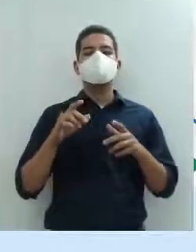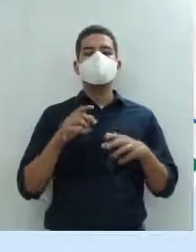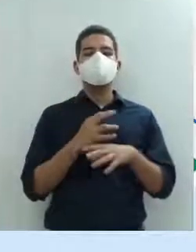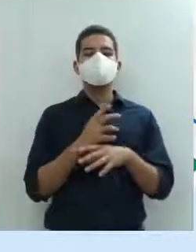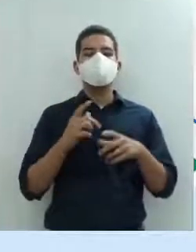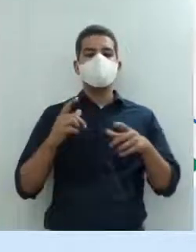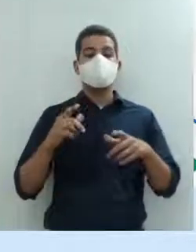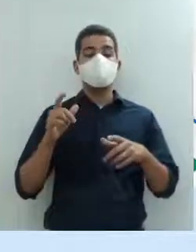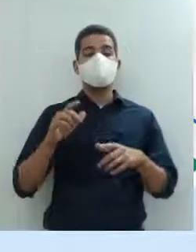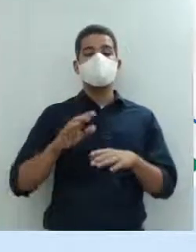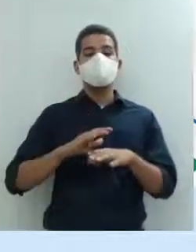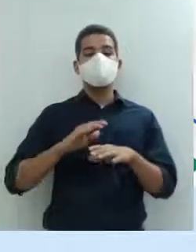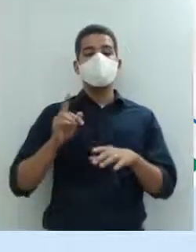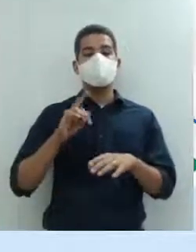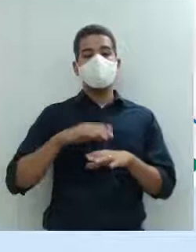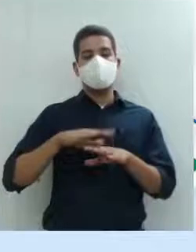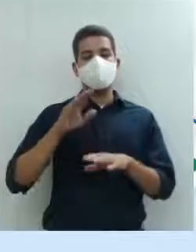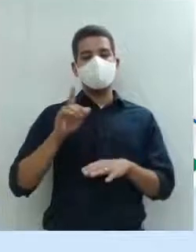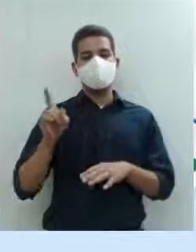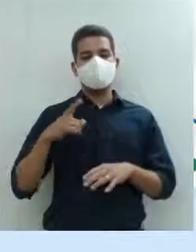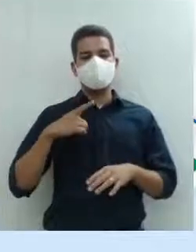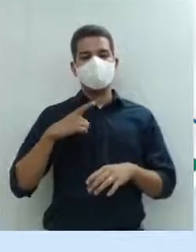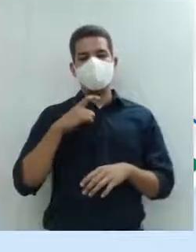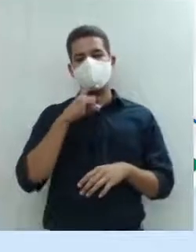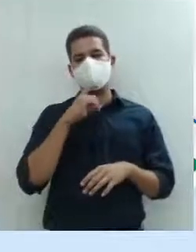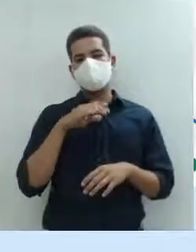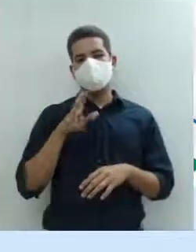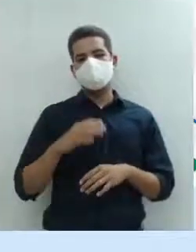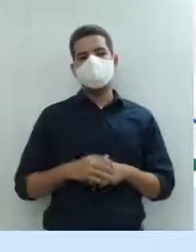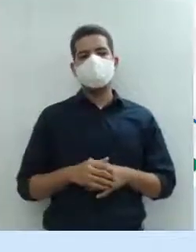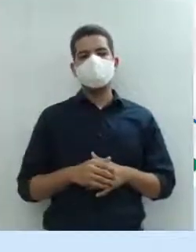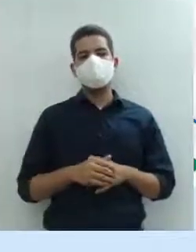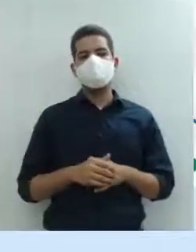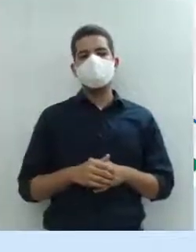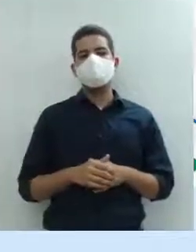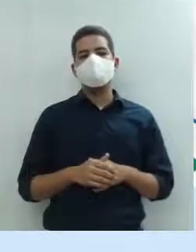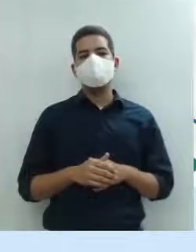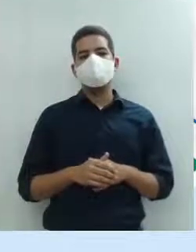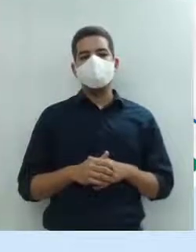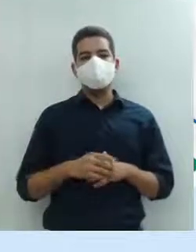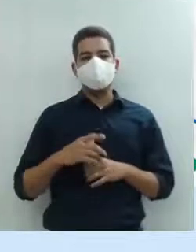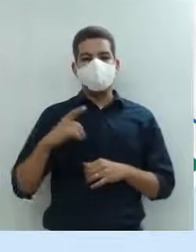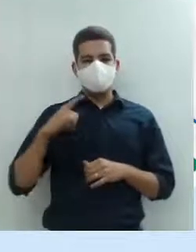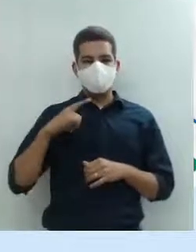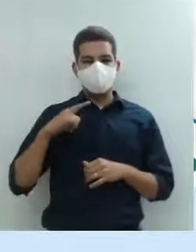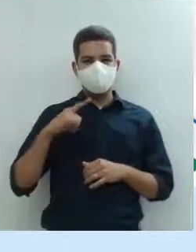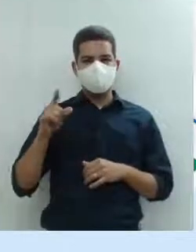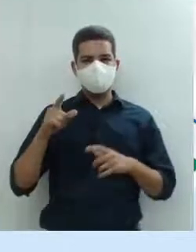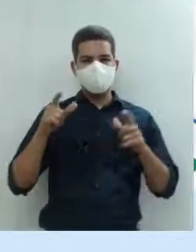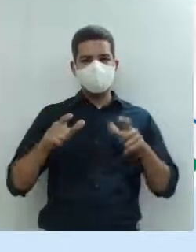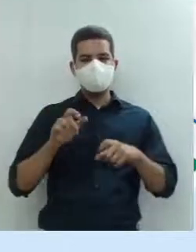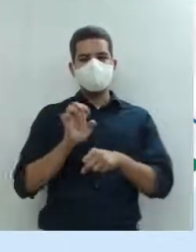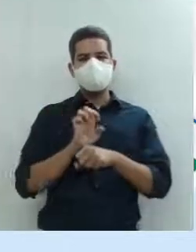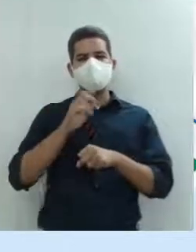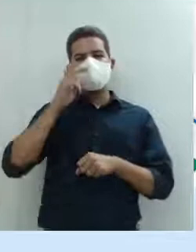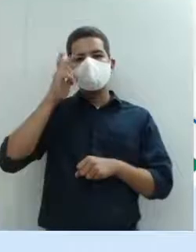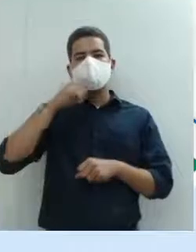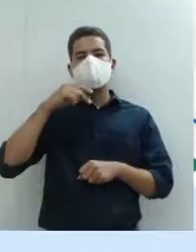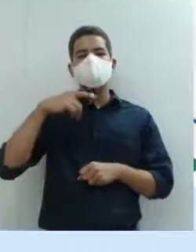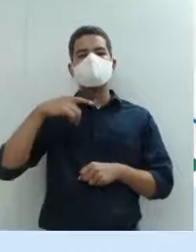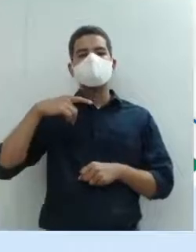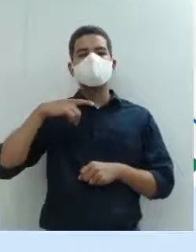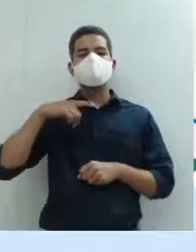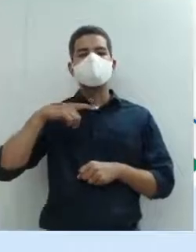né? Então, a cidade onde o frio aí prevalece no inverno. E a gente tem nesse mesmo estado um Recife, né, uma